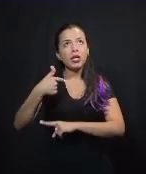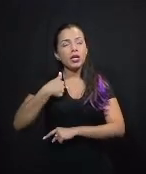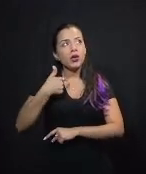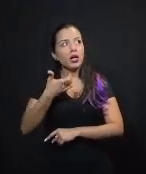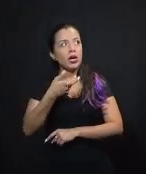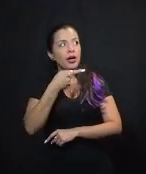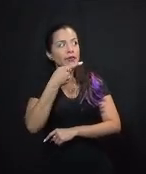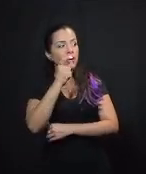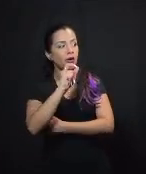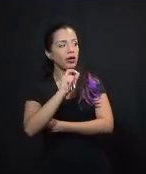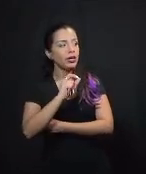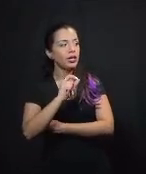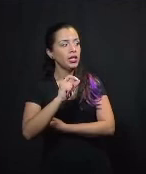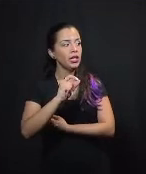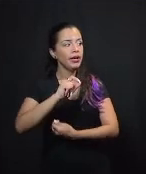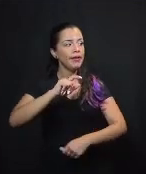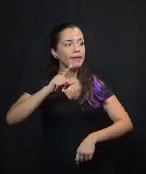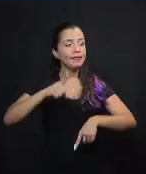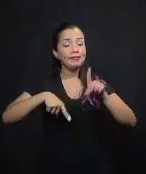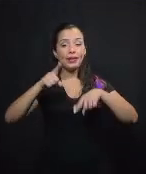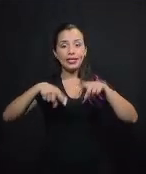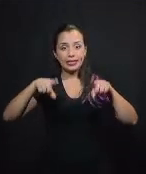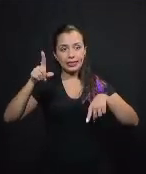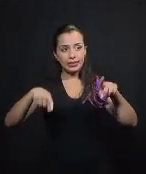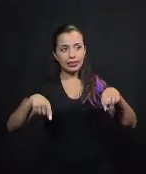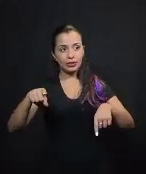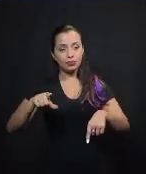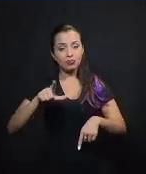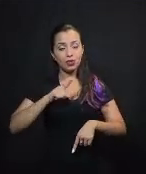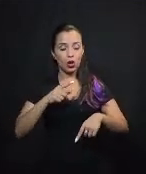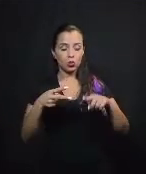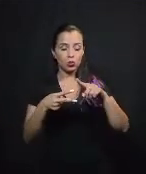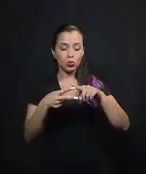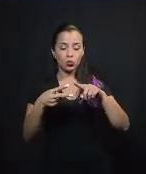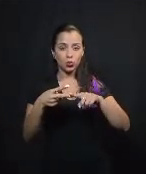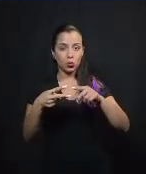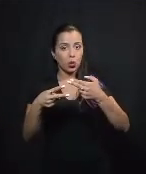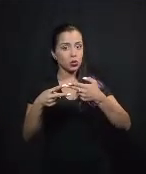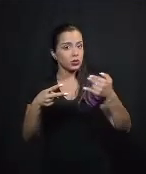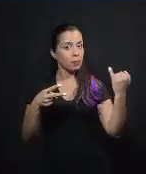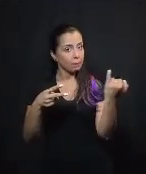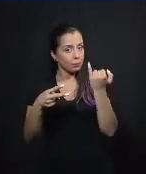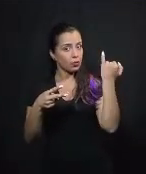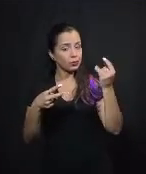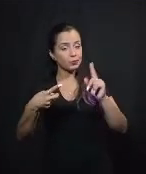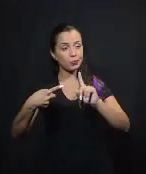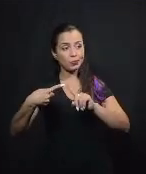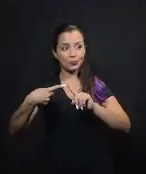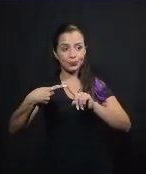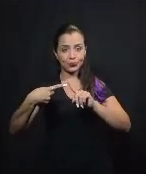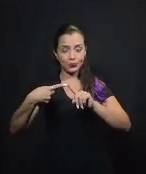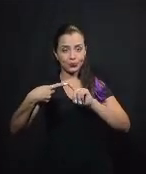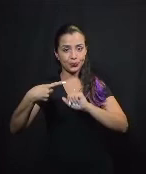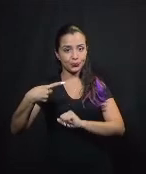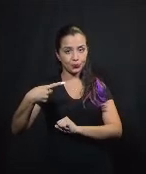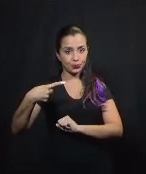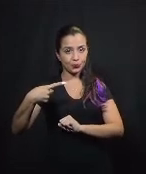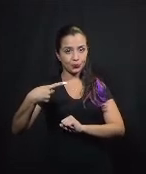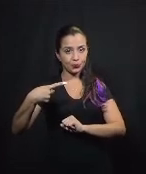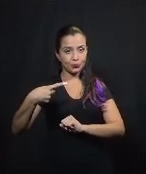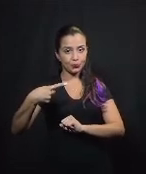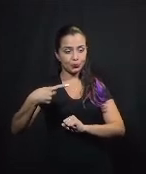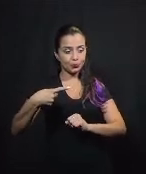que, em graus variáveis, duas coisas são importantes. Uma, o núcleo